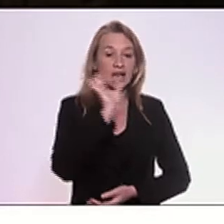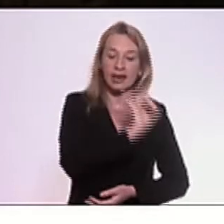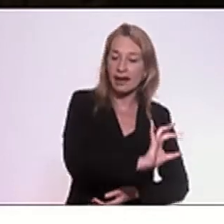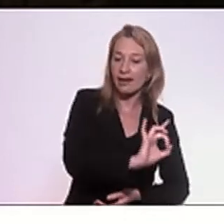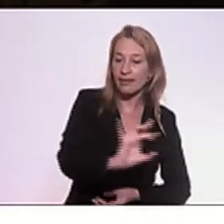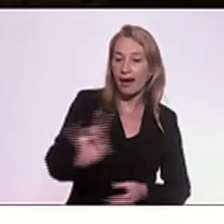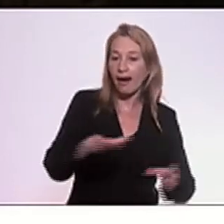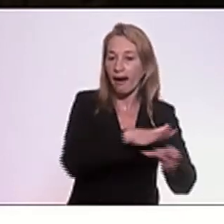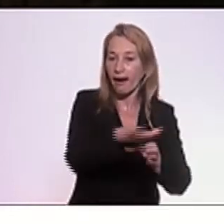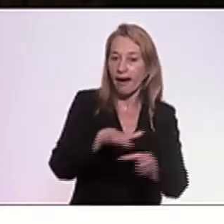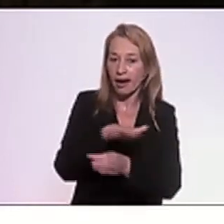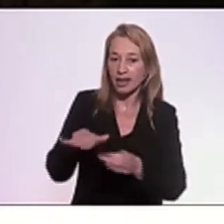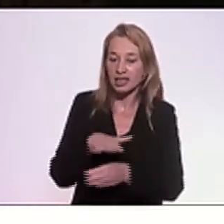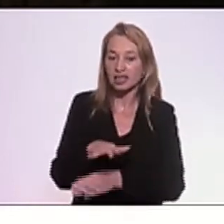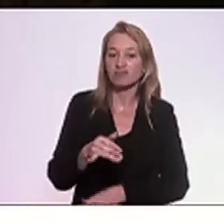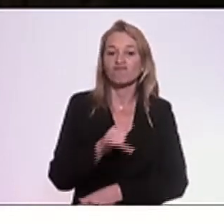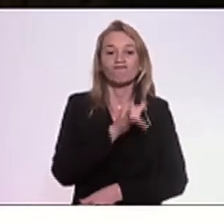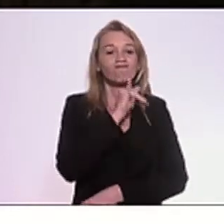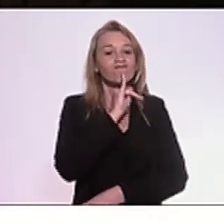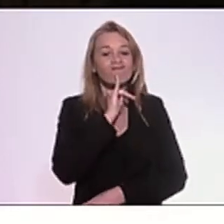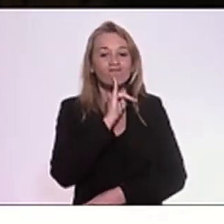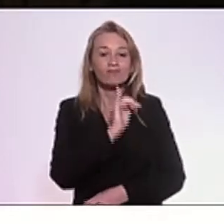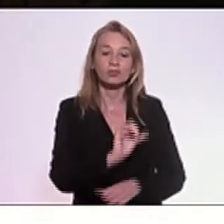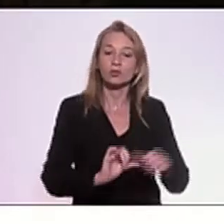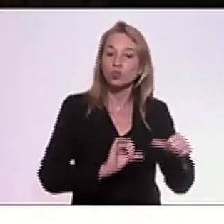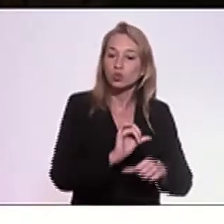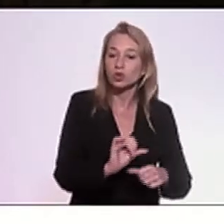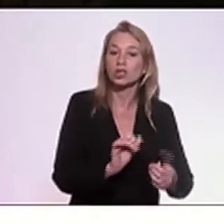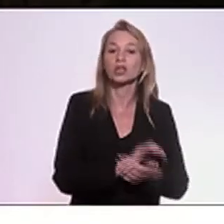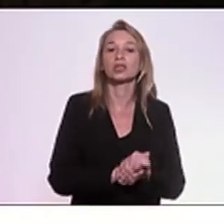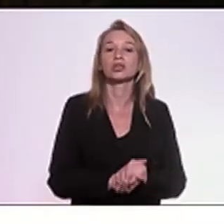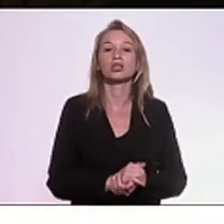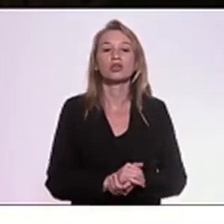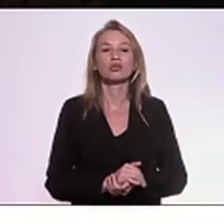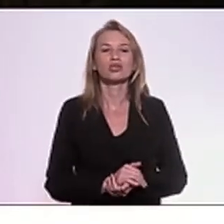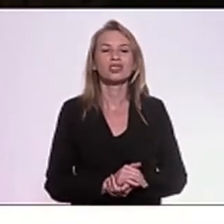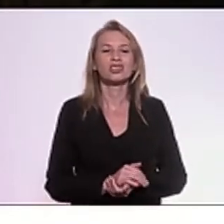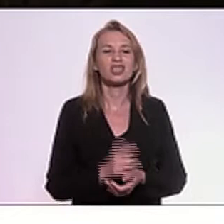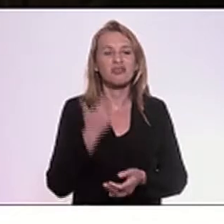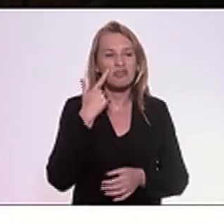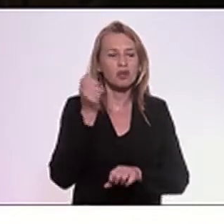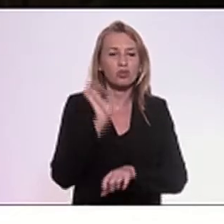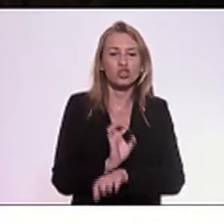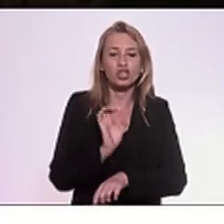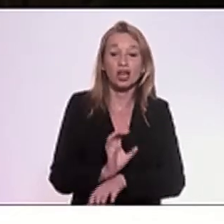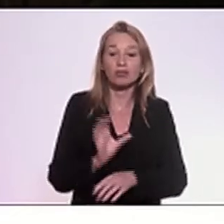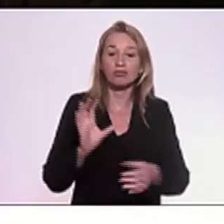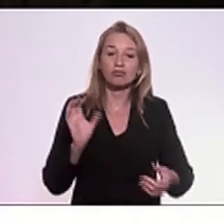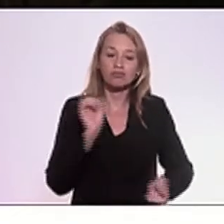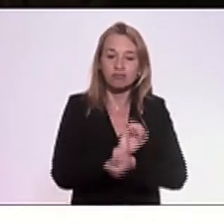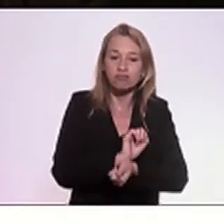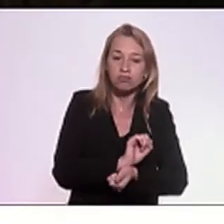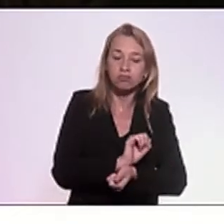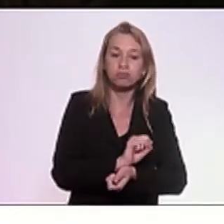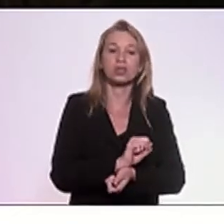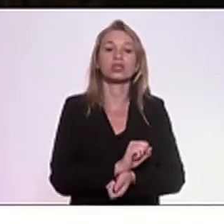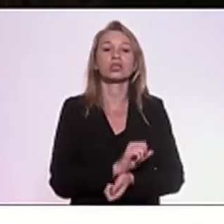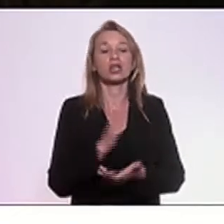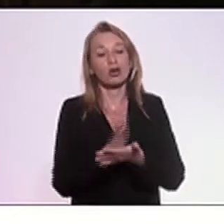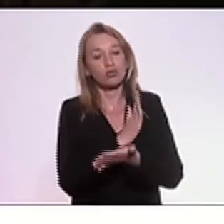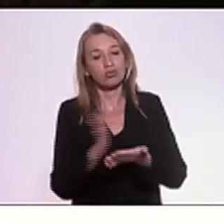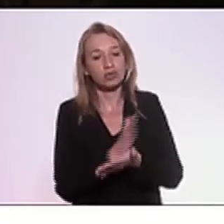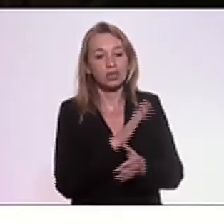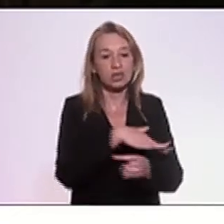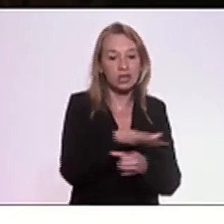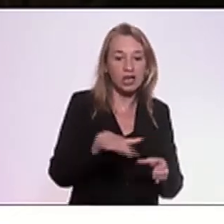que infelizmente acabaram tendo muita vinculação, e aí você acaba tendo o Estado amarrado, mas algumas áreas não dá para a gente fazer isso.